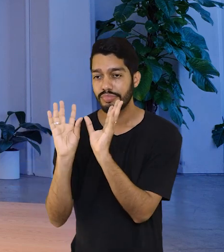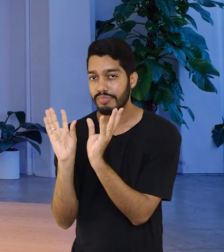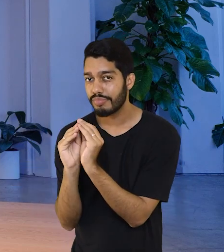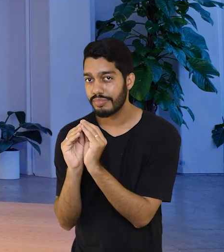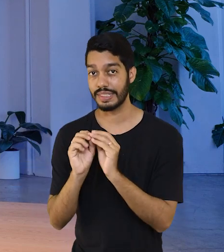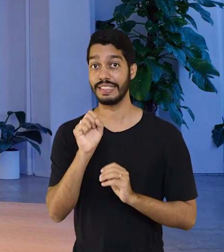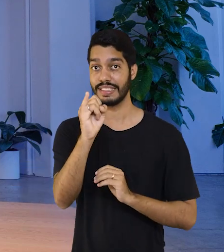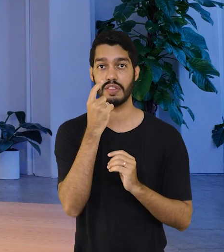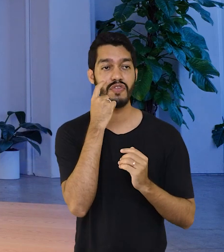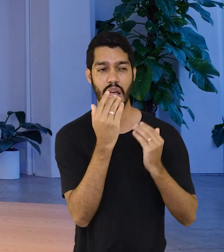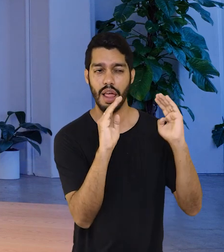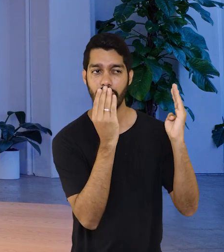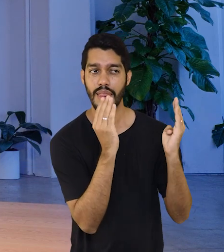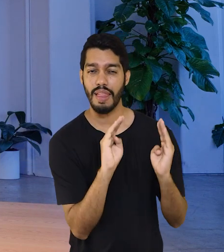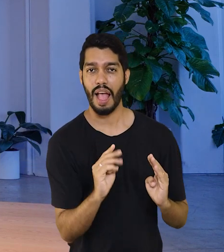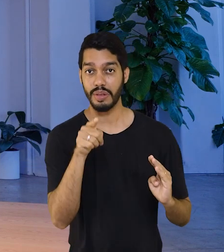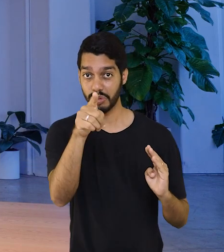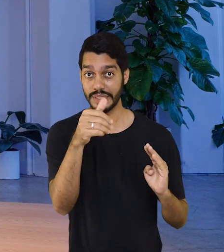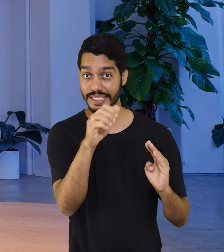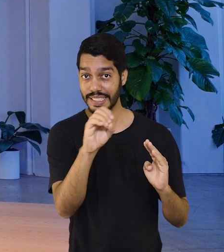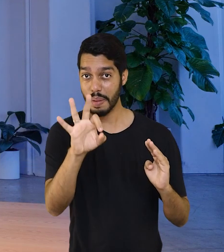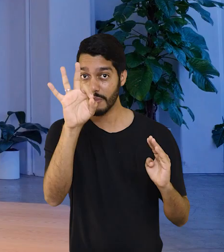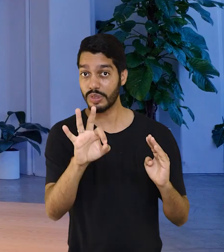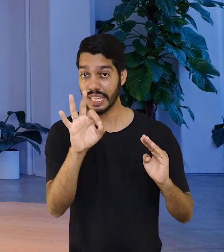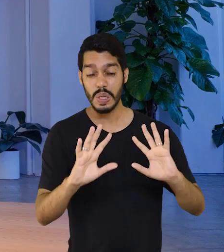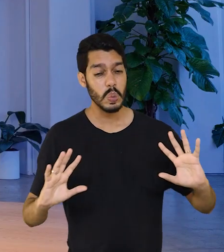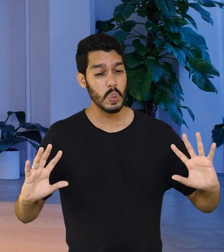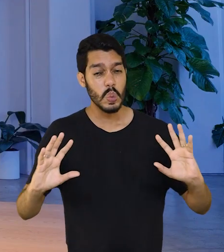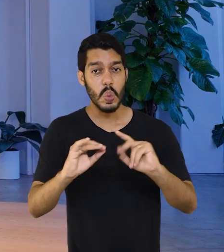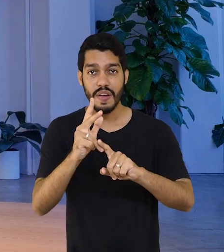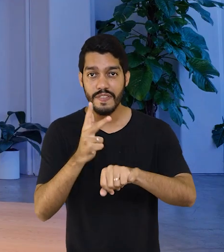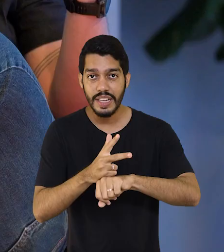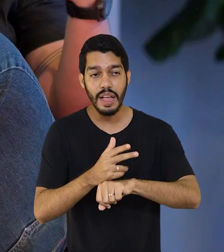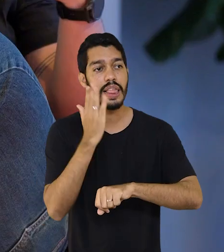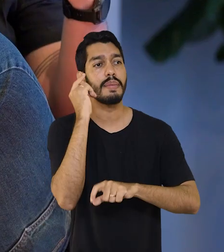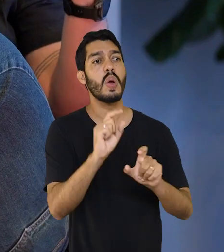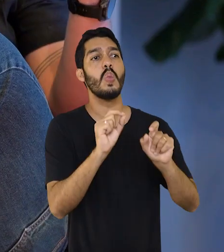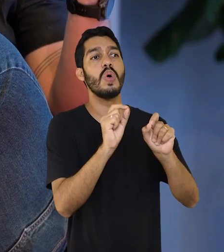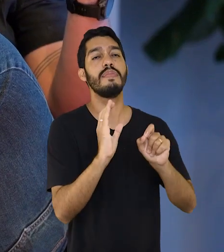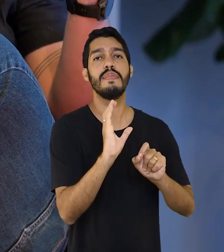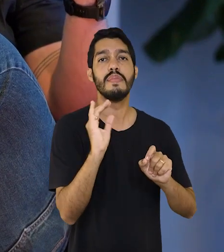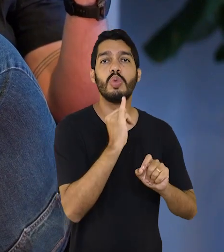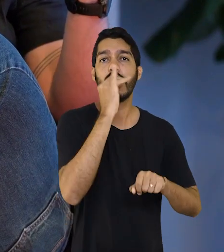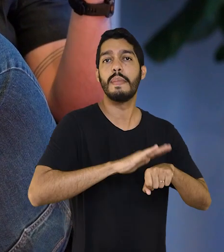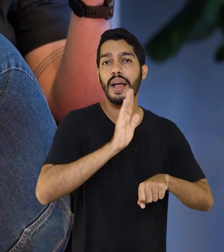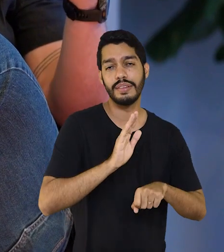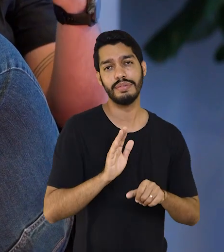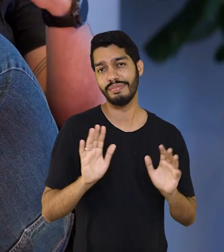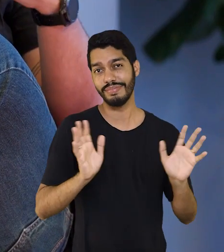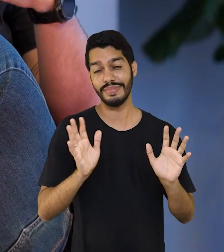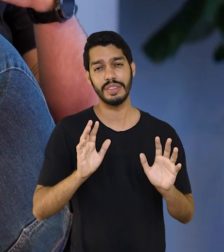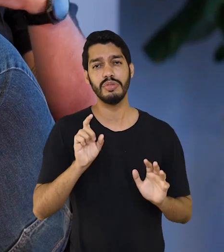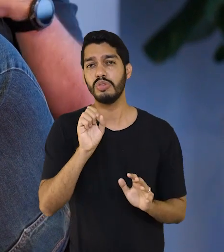gente... Estatisticamente, você não precisa analisar 100% de todos os vídeos do mundo para saber aquilo que é relevante. Pensem